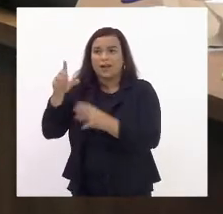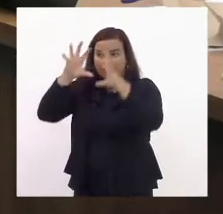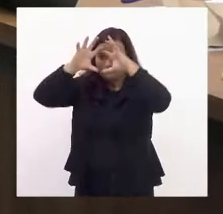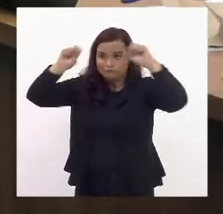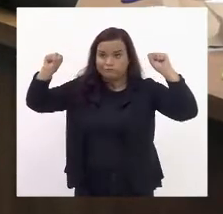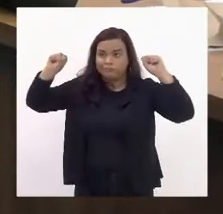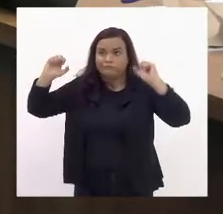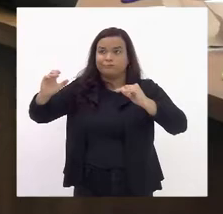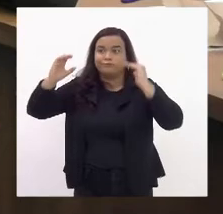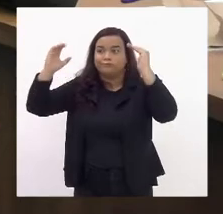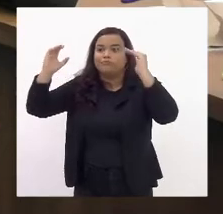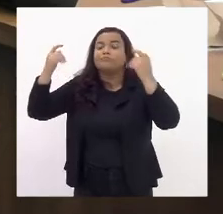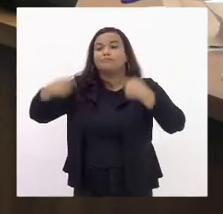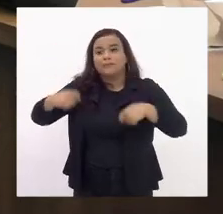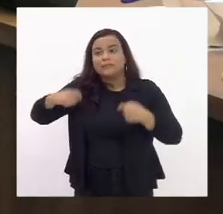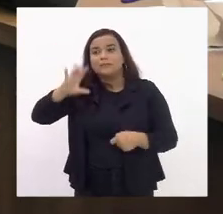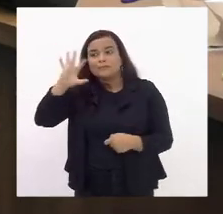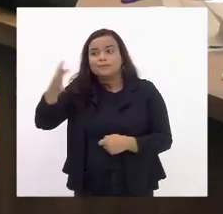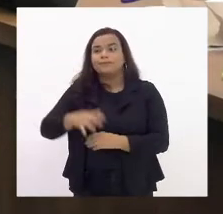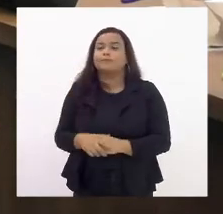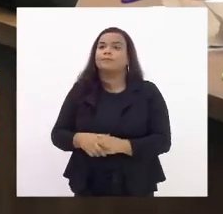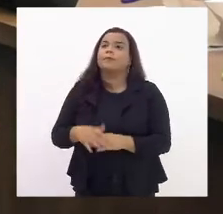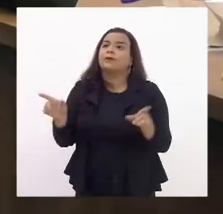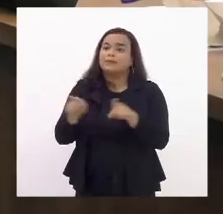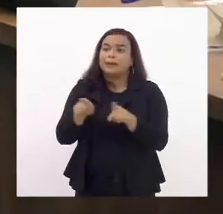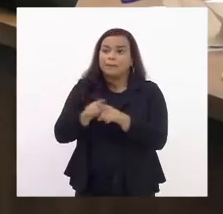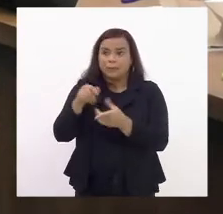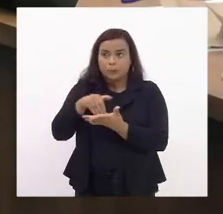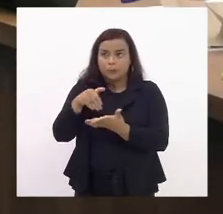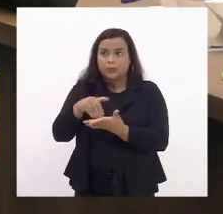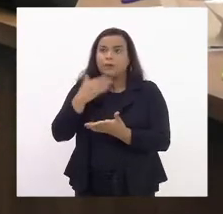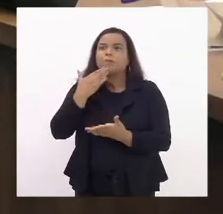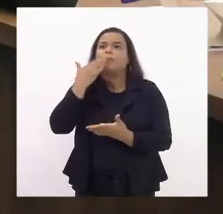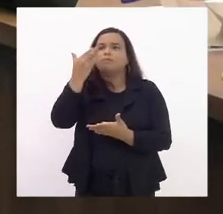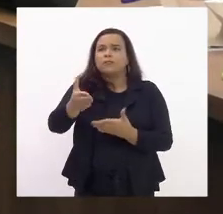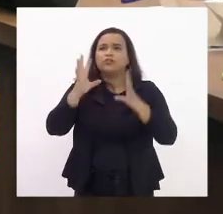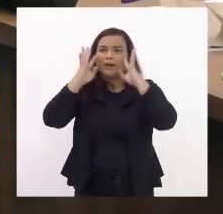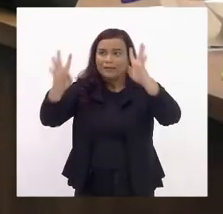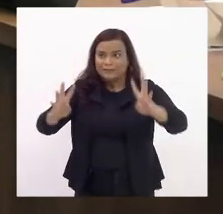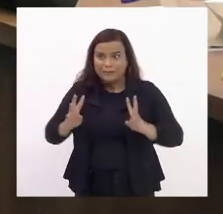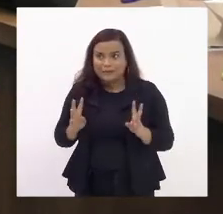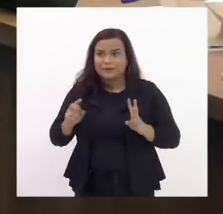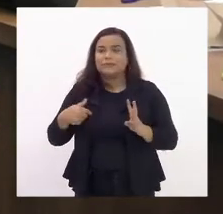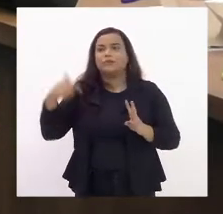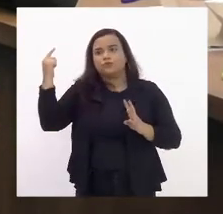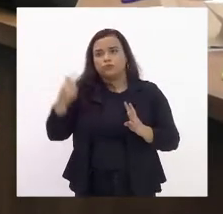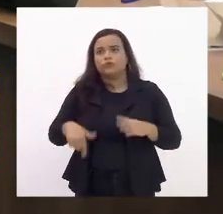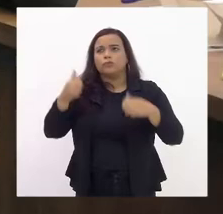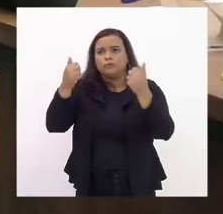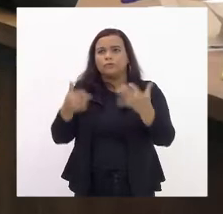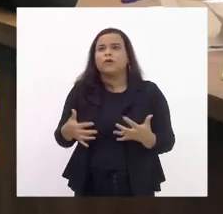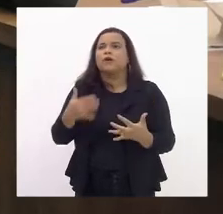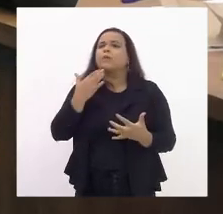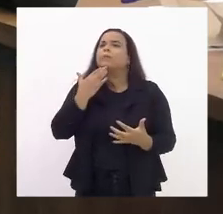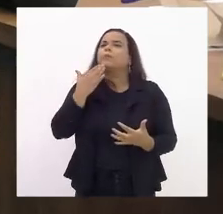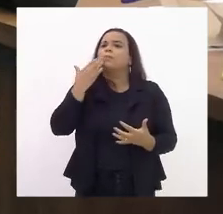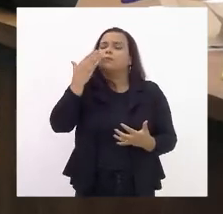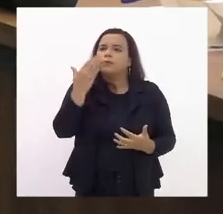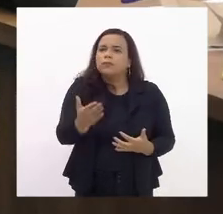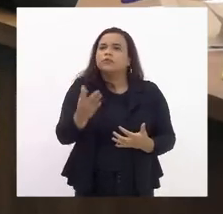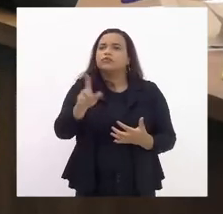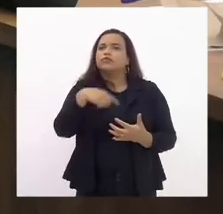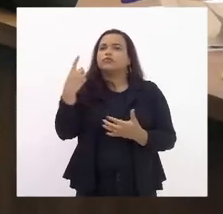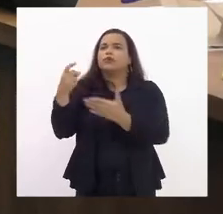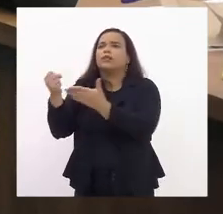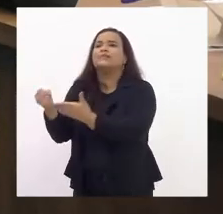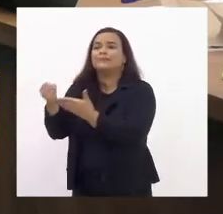E, por fim, senhor presidente, eu queria pedir a atenção de Vossa Excelência e de todos os deputados, porque eu queria reiterar o pedido para que a gente possa